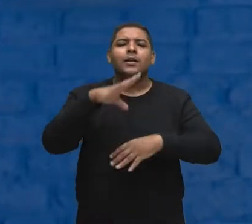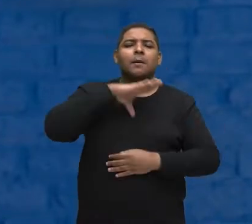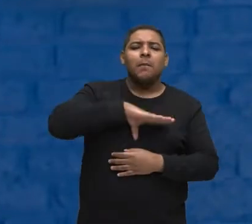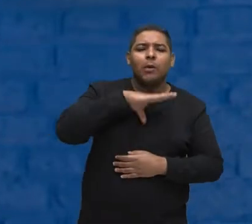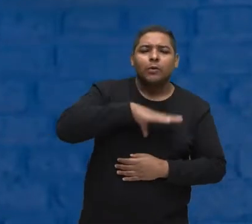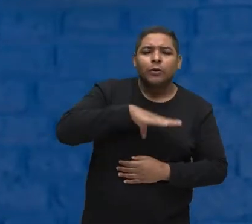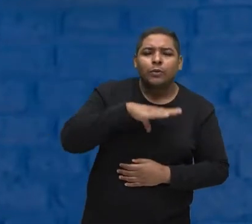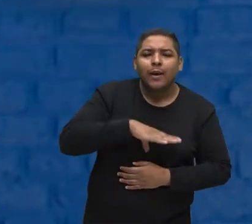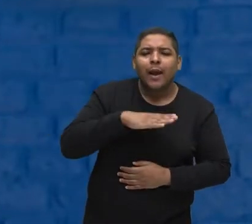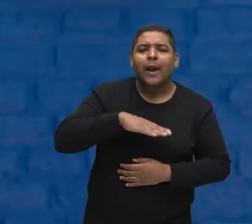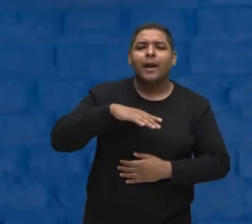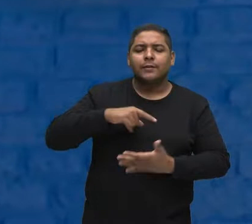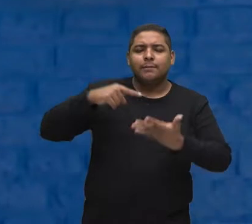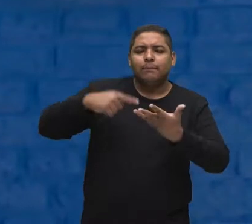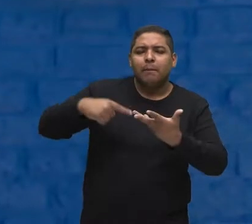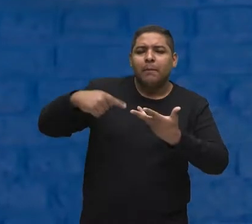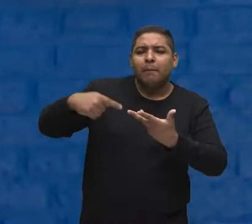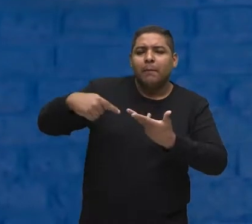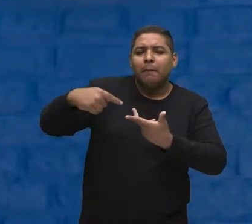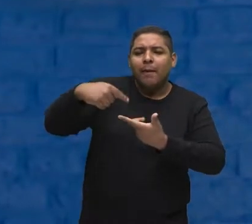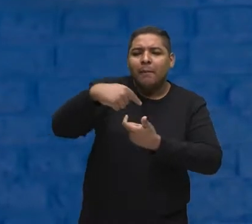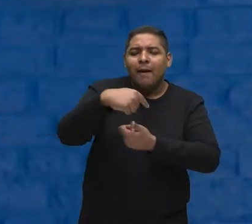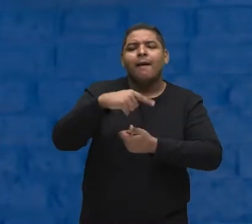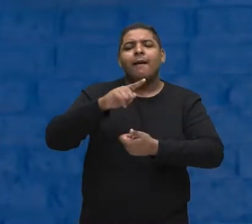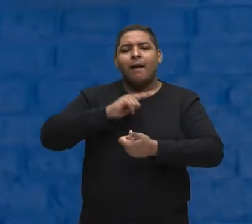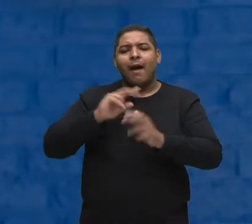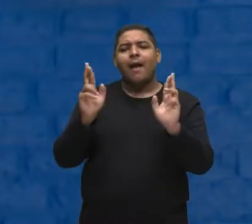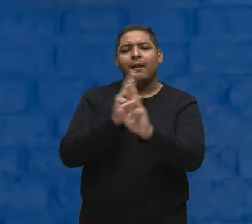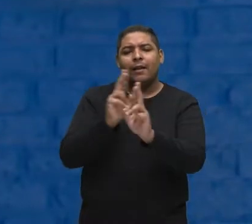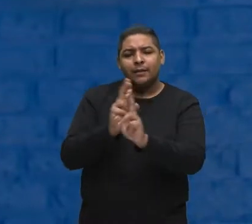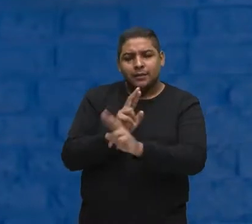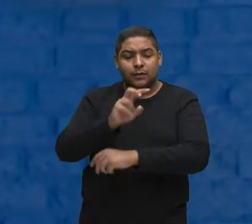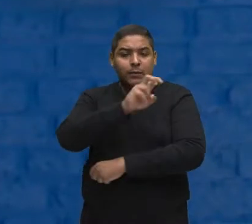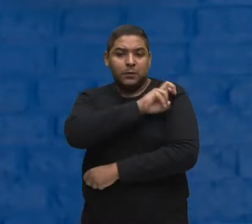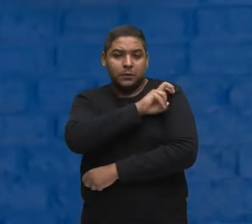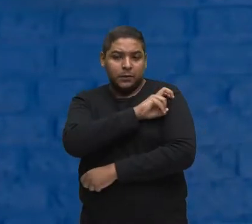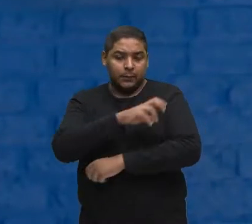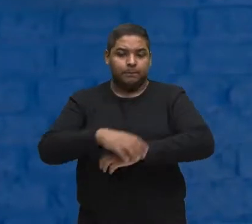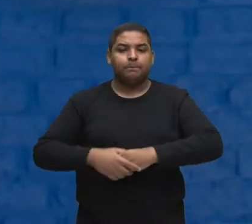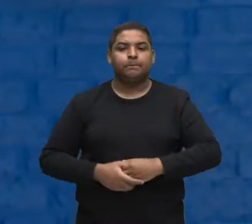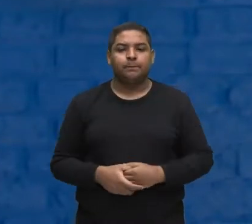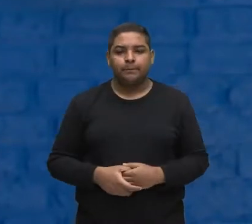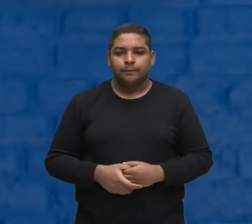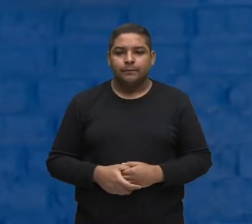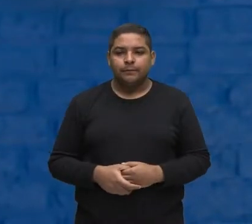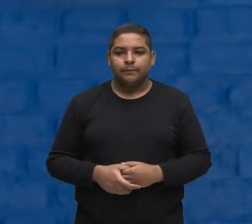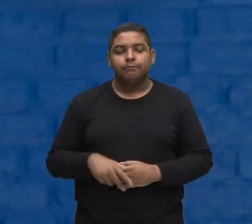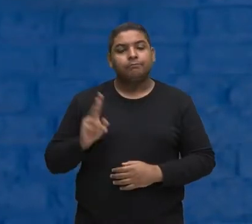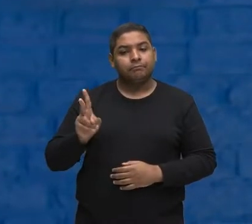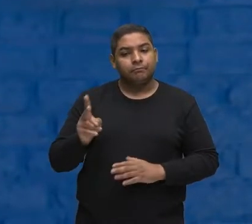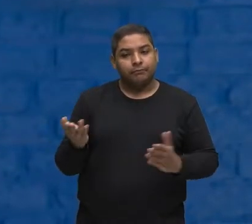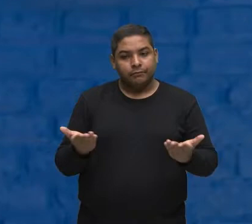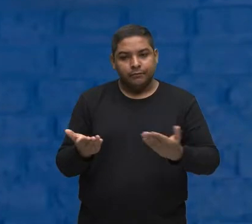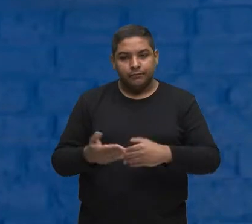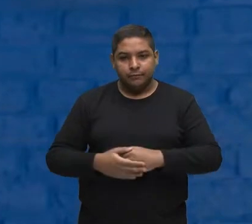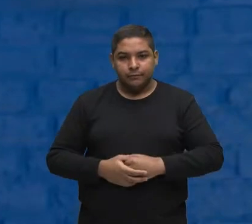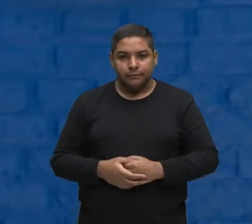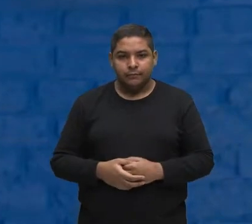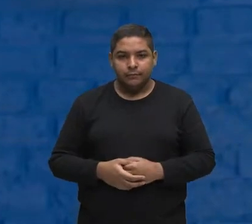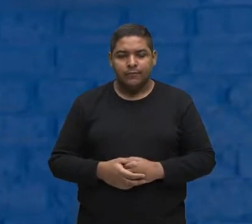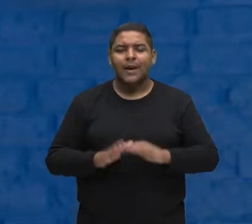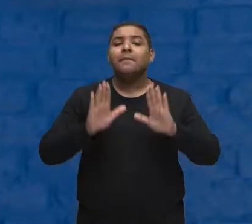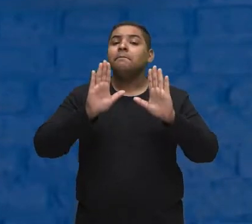uma diversidade das relações ali, ainda no 5º ano, tudo bem? Então vamos continuar.